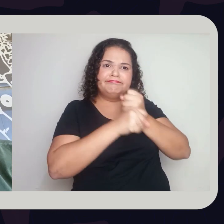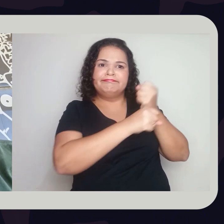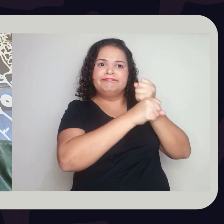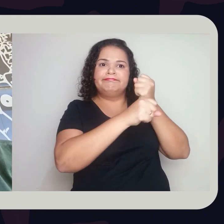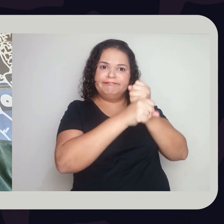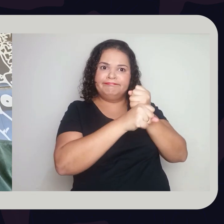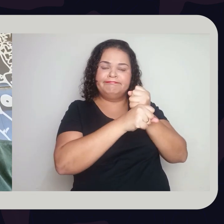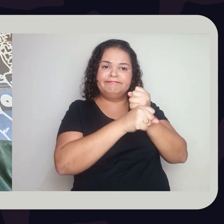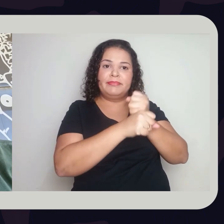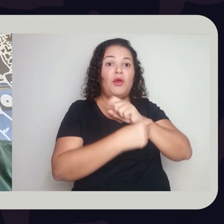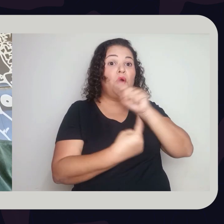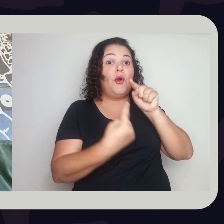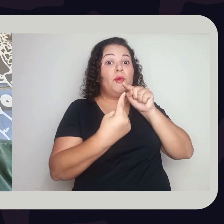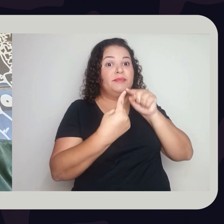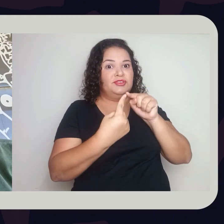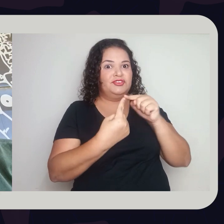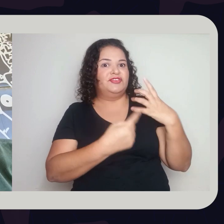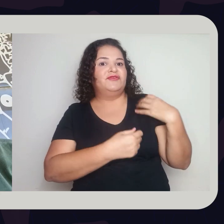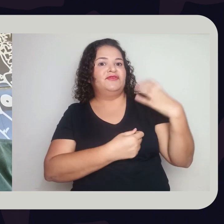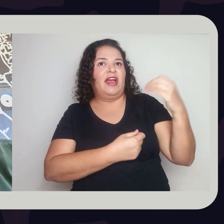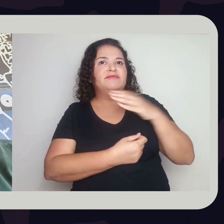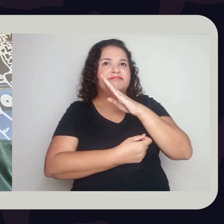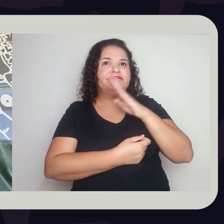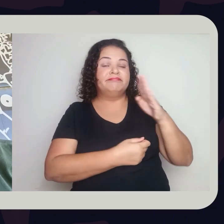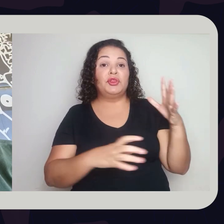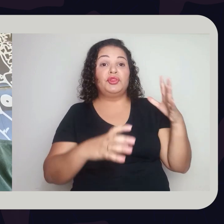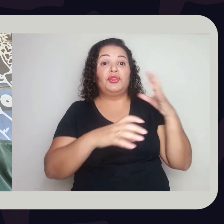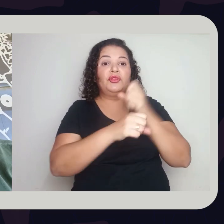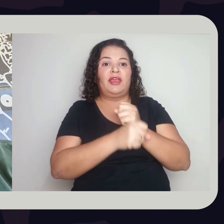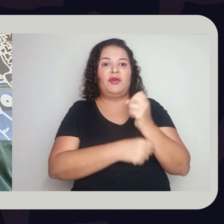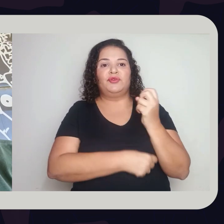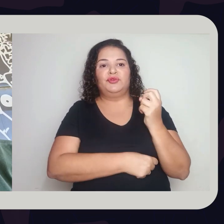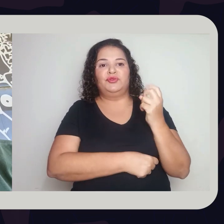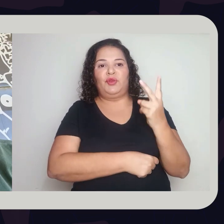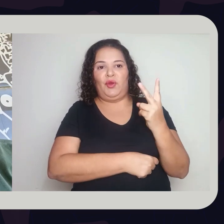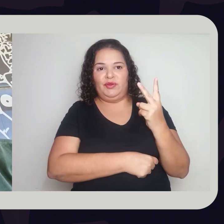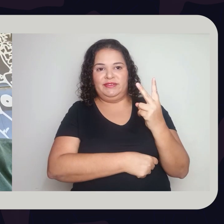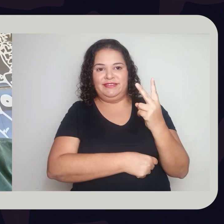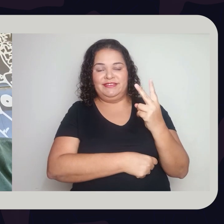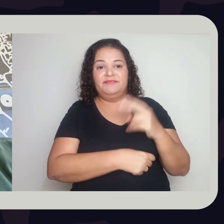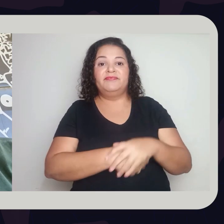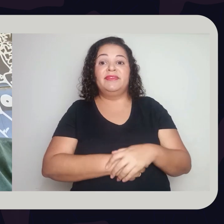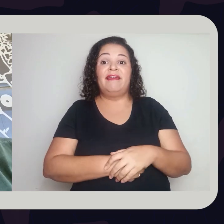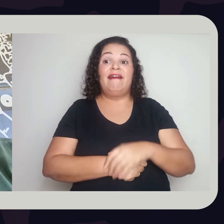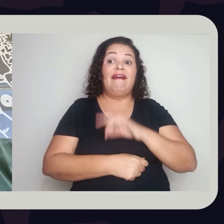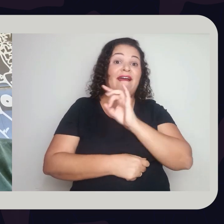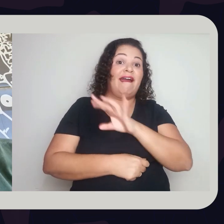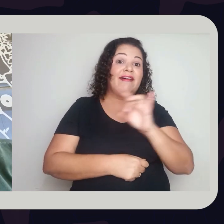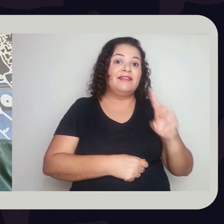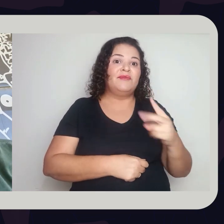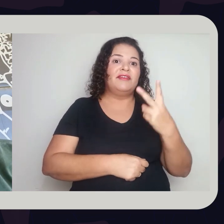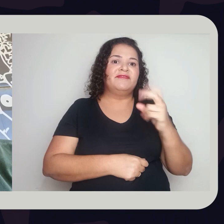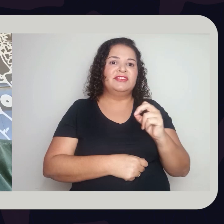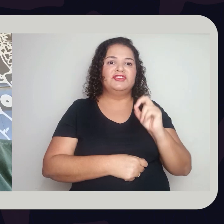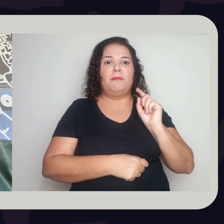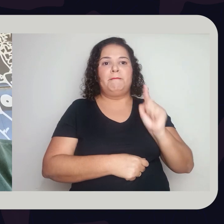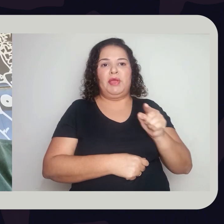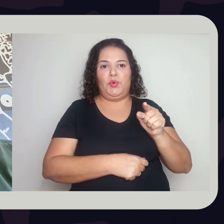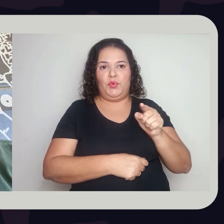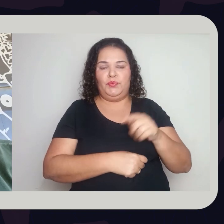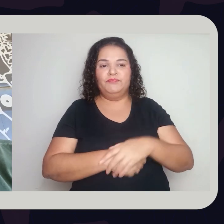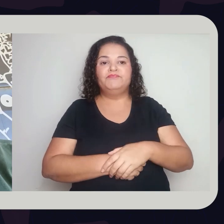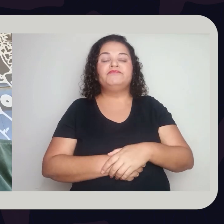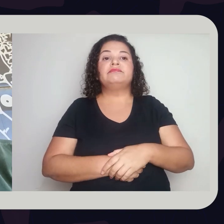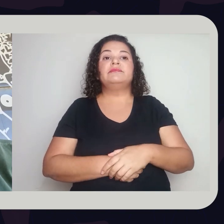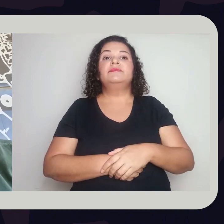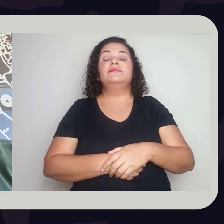reformas, que é o objetivo da expedição. São 12 reformas num total, 20 mil cada ação social, né? São